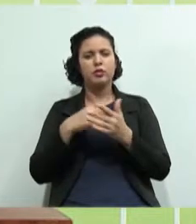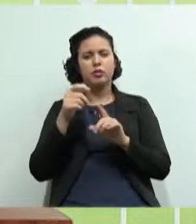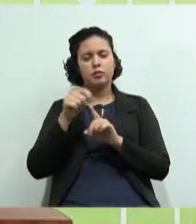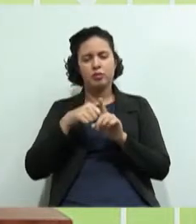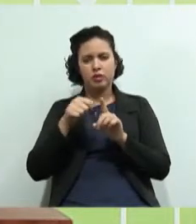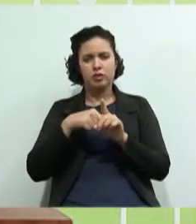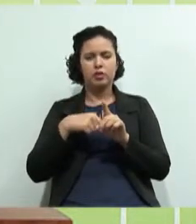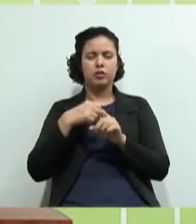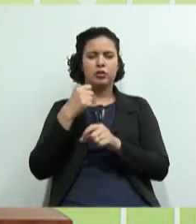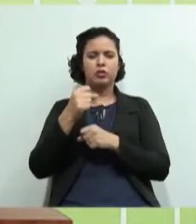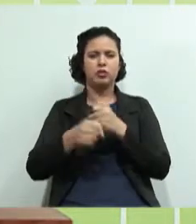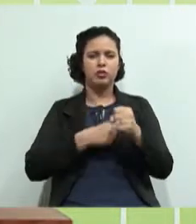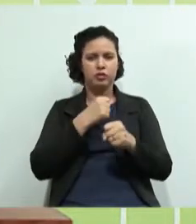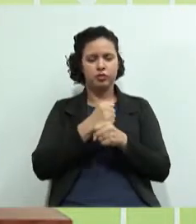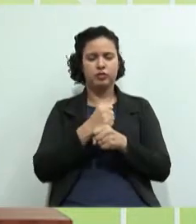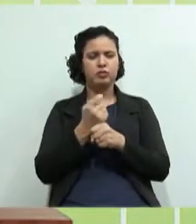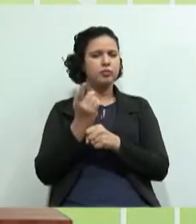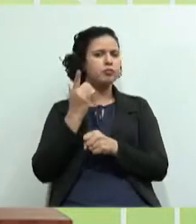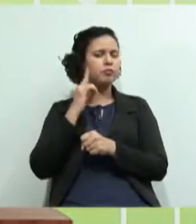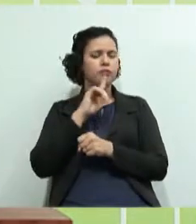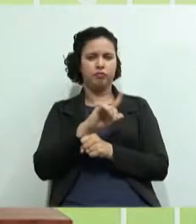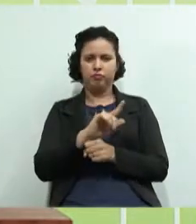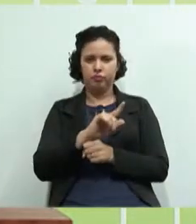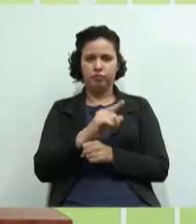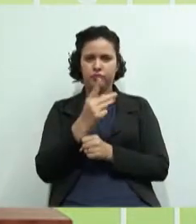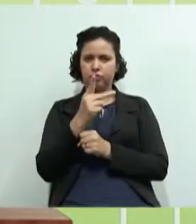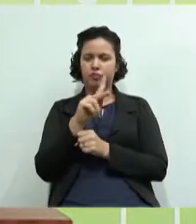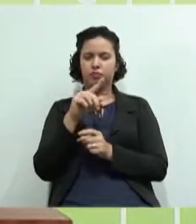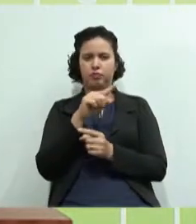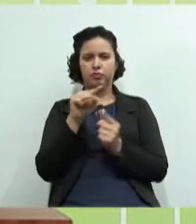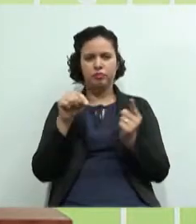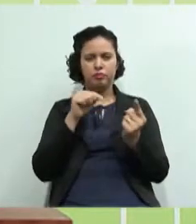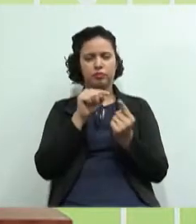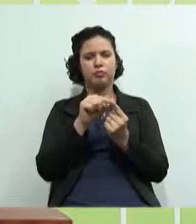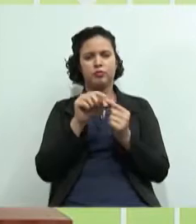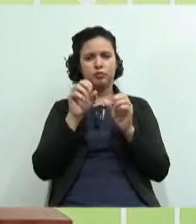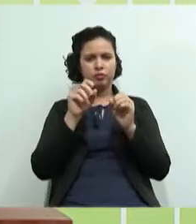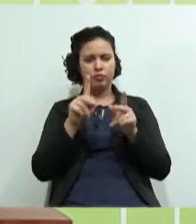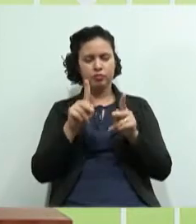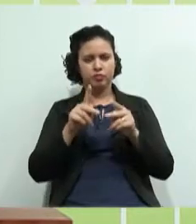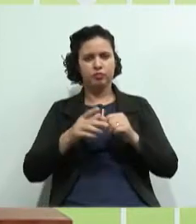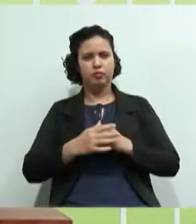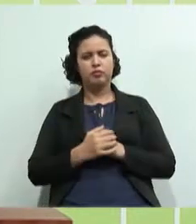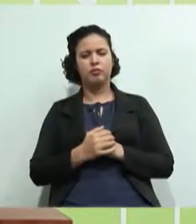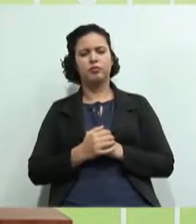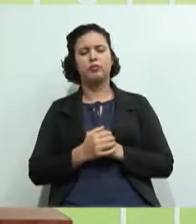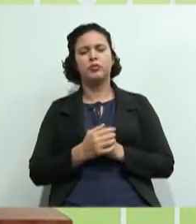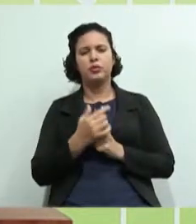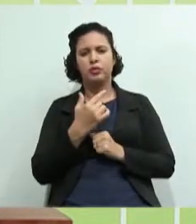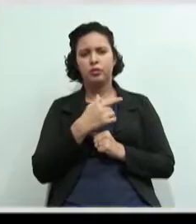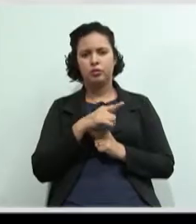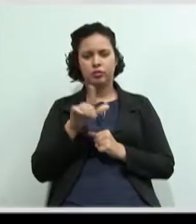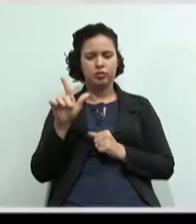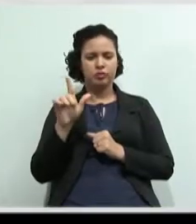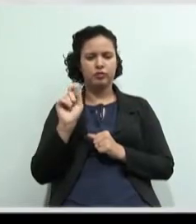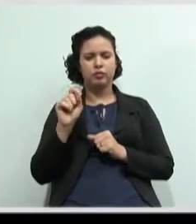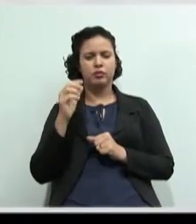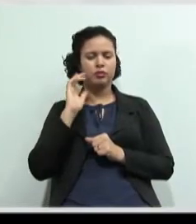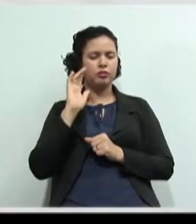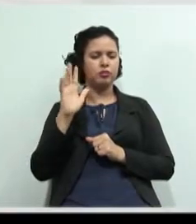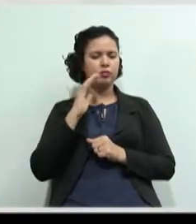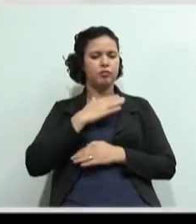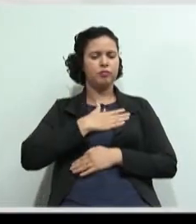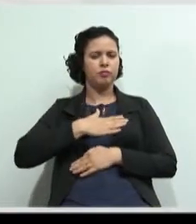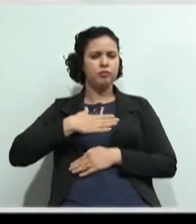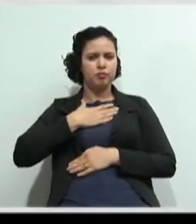a X anos, você realmente alcançar o seu objetivo, tá bom? Outra aqui que nós falamos foi a filosofia da satisfação,